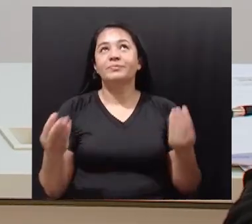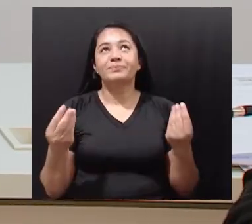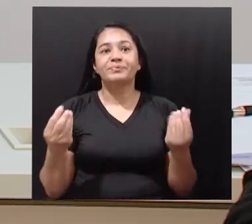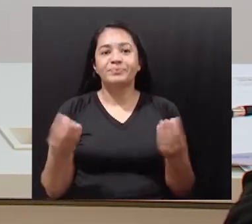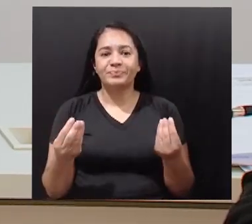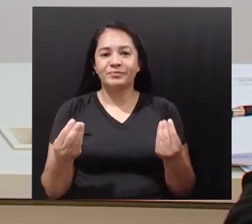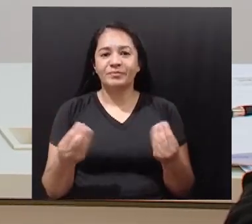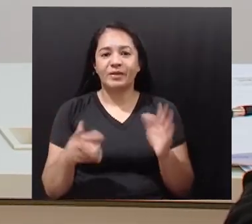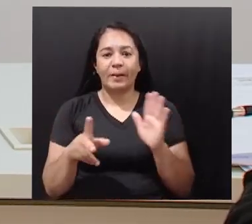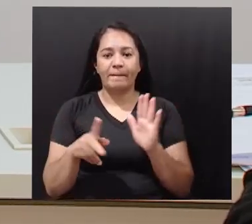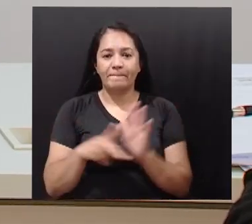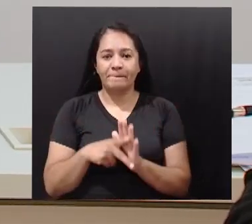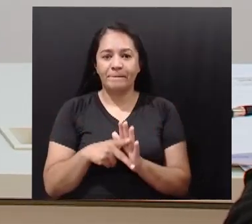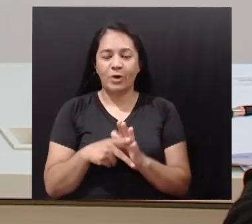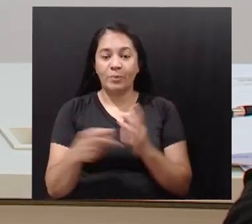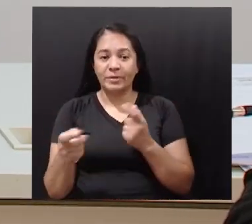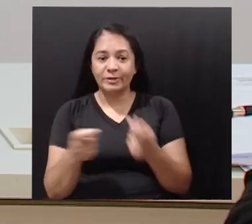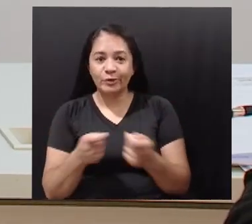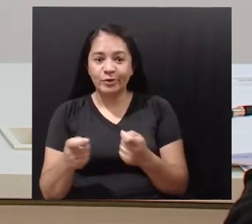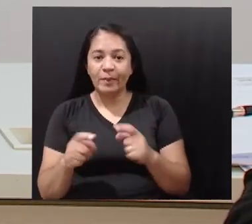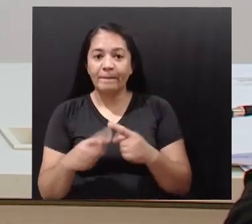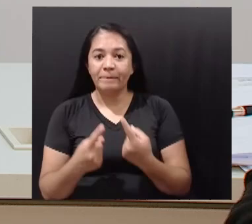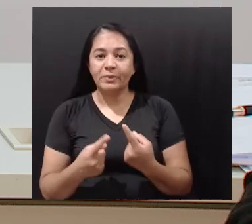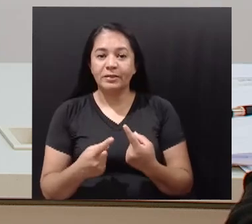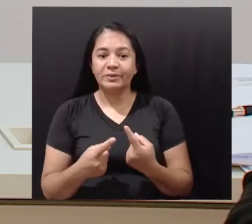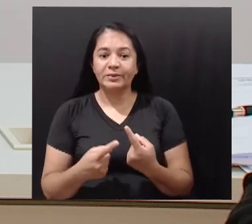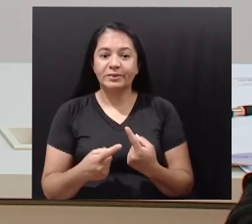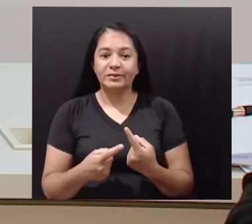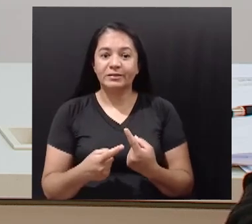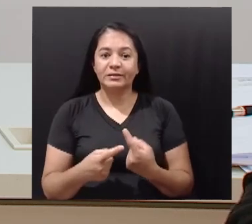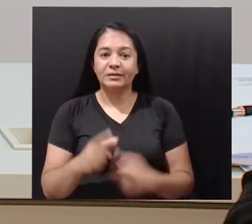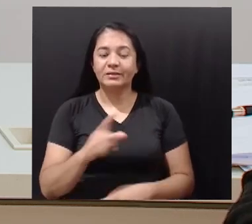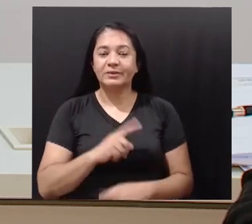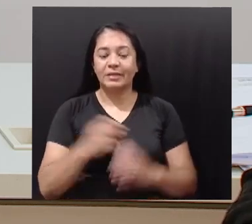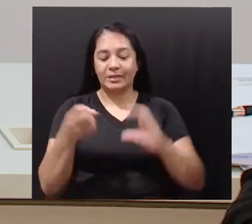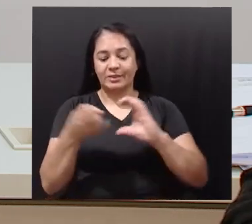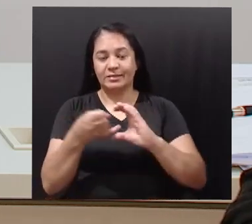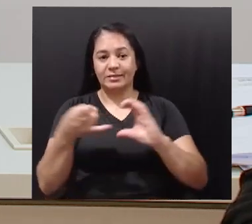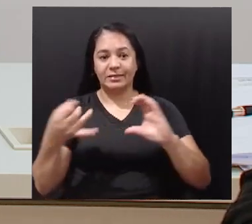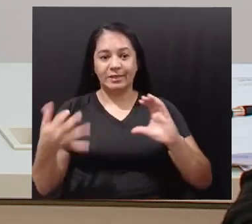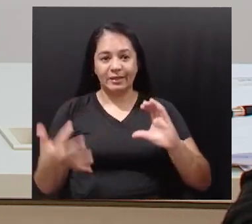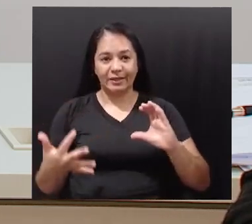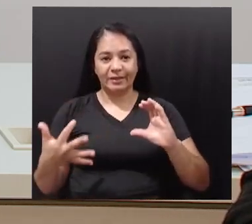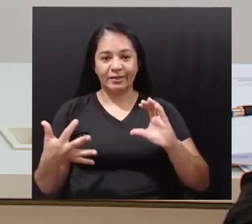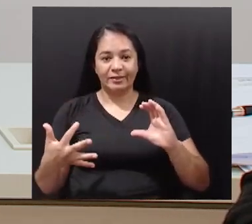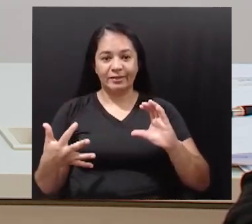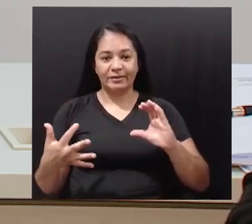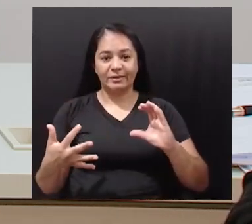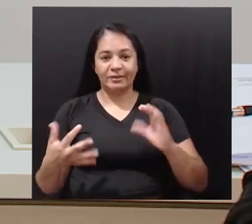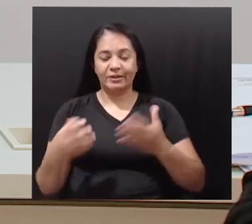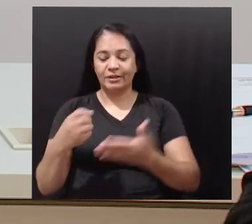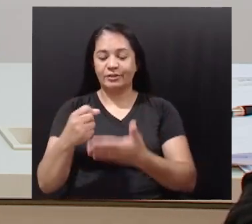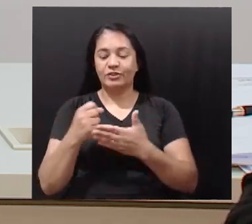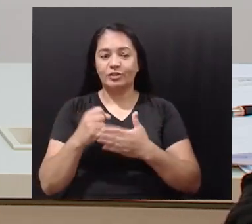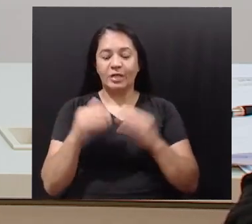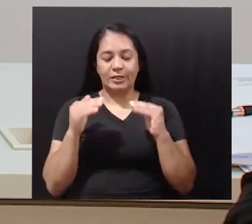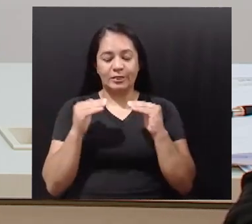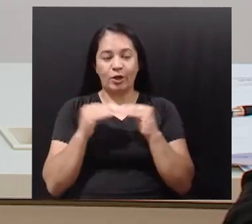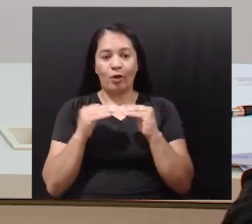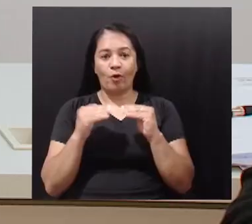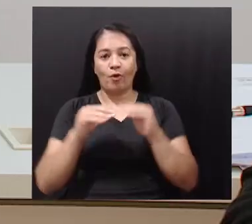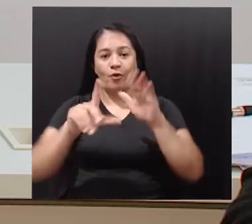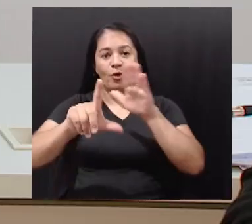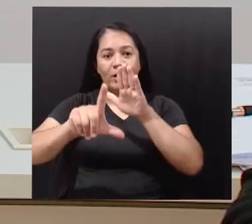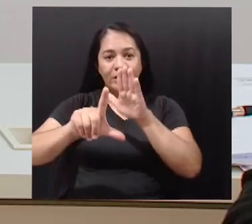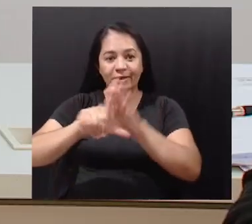da Controladoria, mas como ele tem essa característica de trazer conformidade da Câmara com